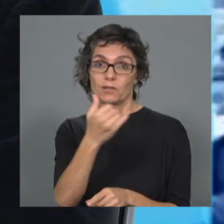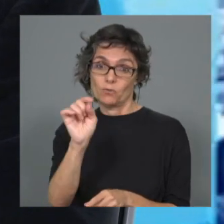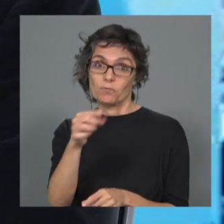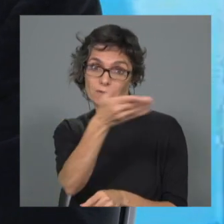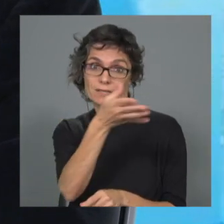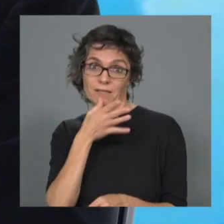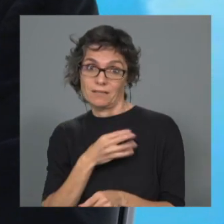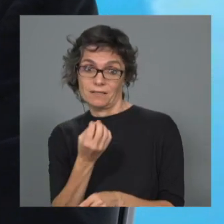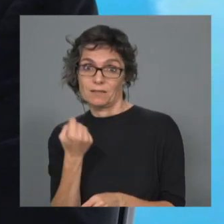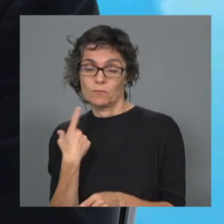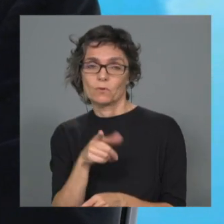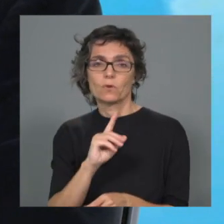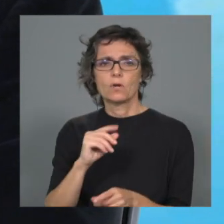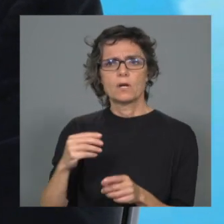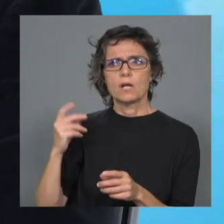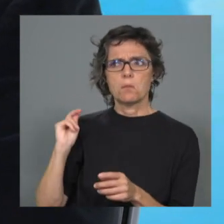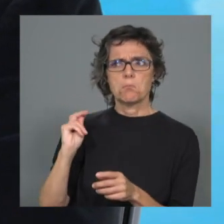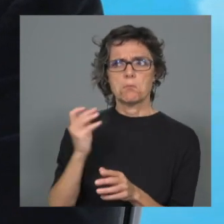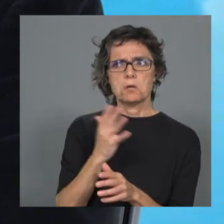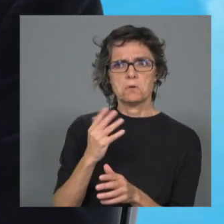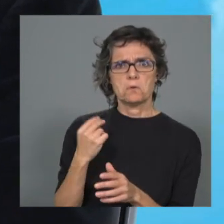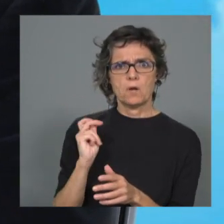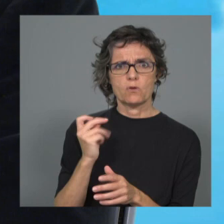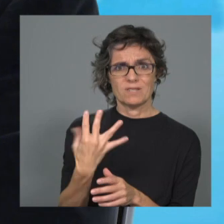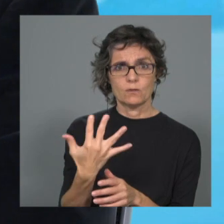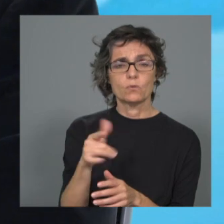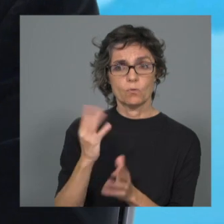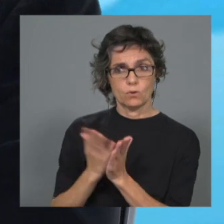passado, já há uns 5 anos que temos vindo a trabalhar isto também com as escolas,